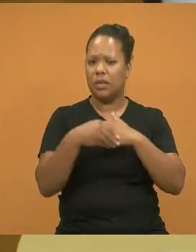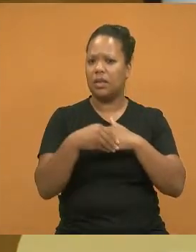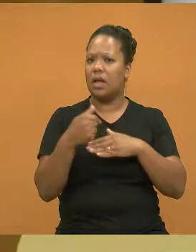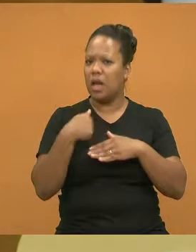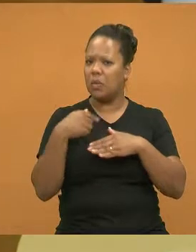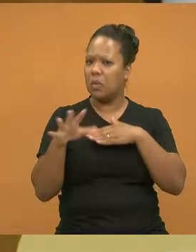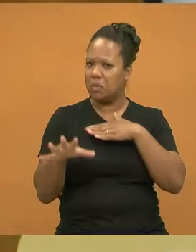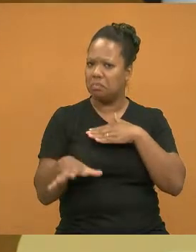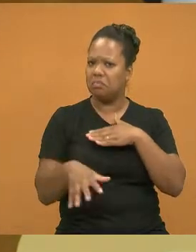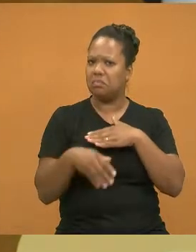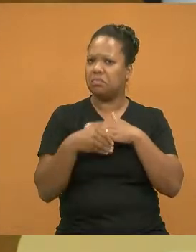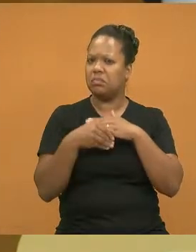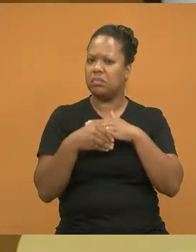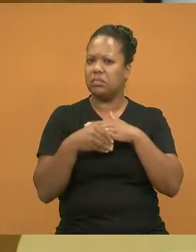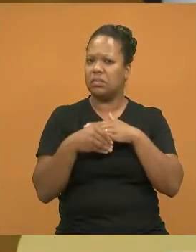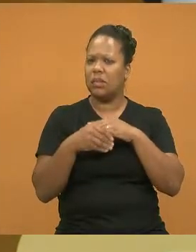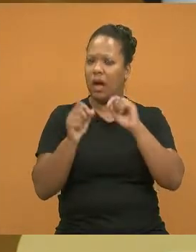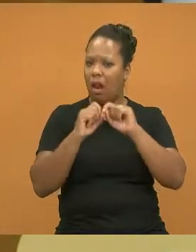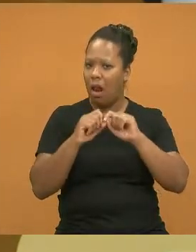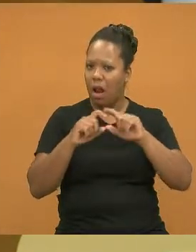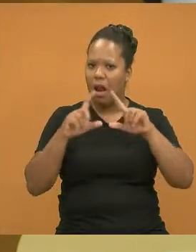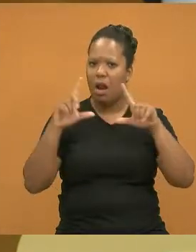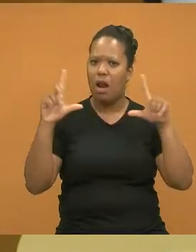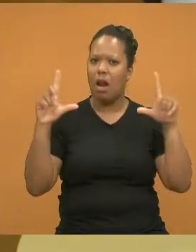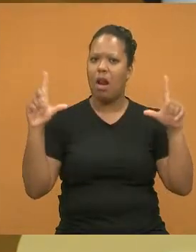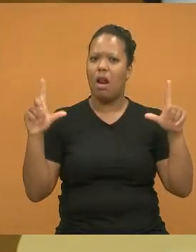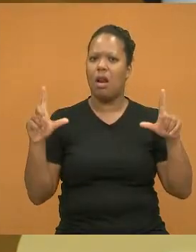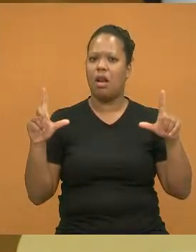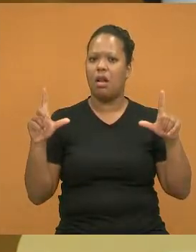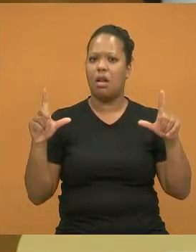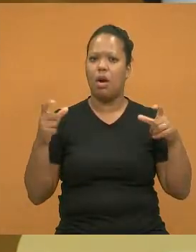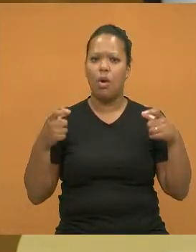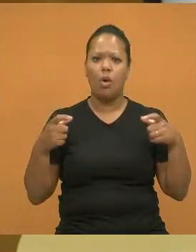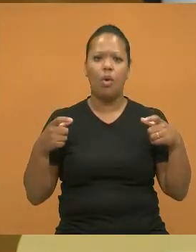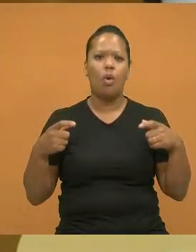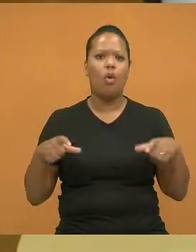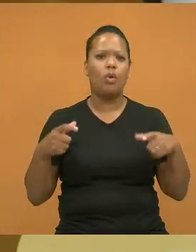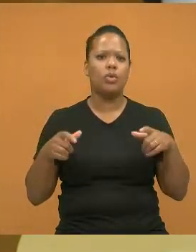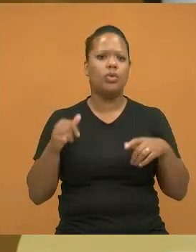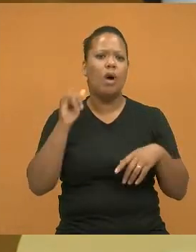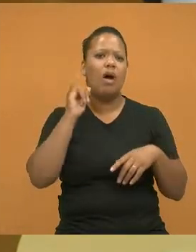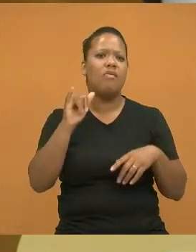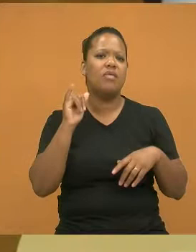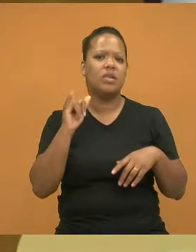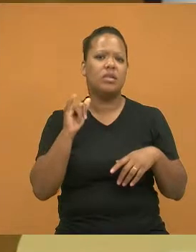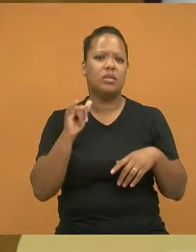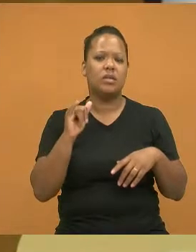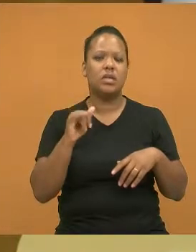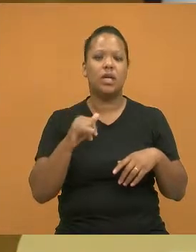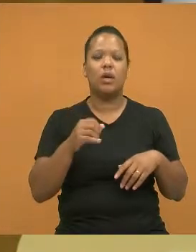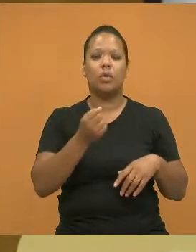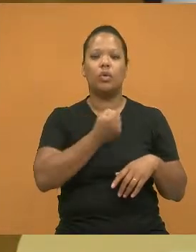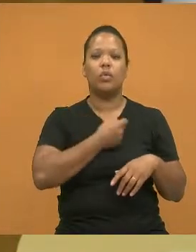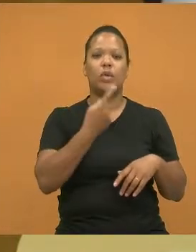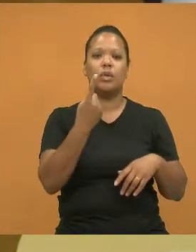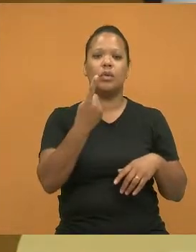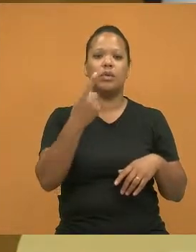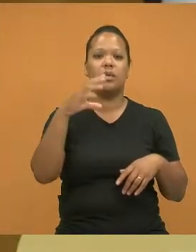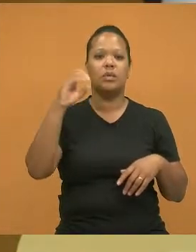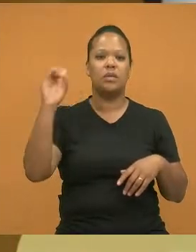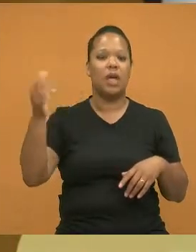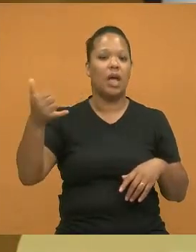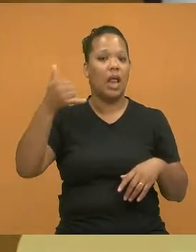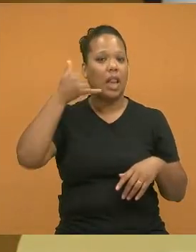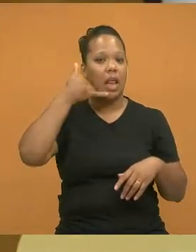que nós temos que deixar bem claro aonde eu devo denunciar. E é o Disque 100. Assim como já foi